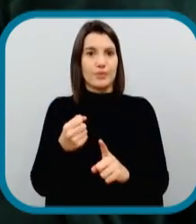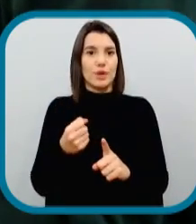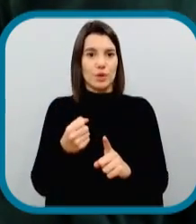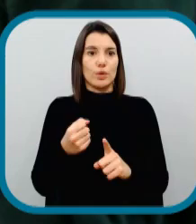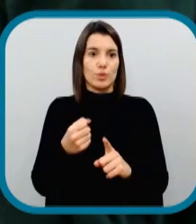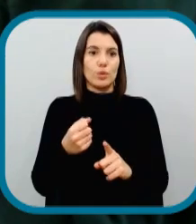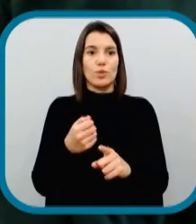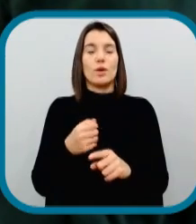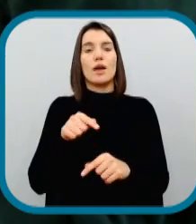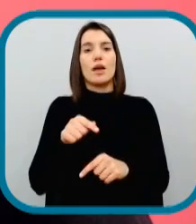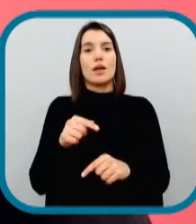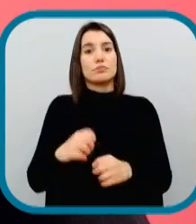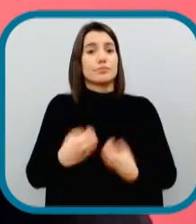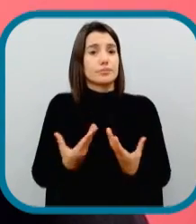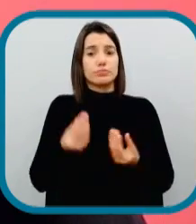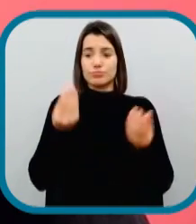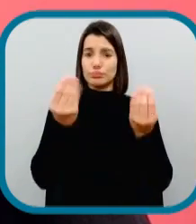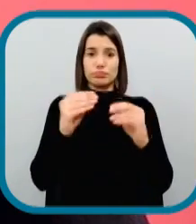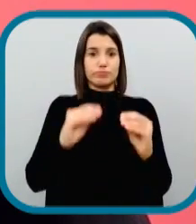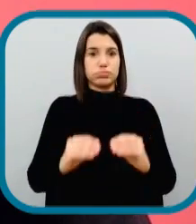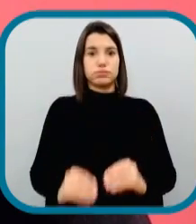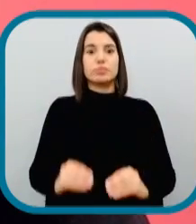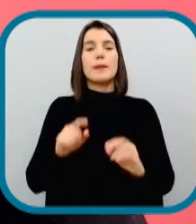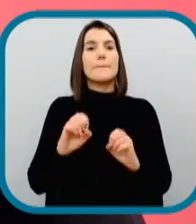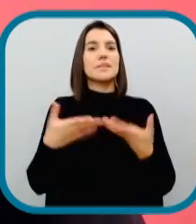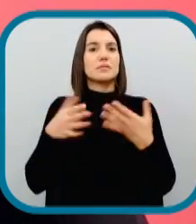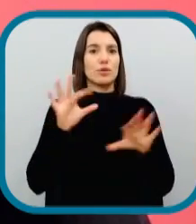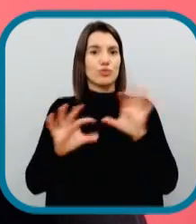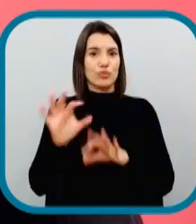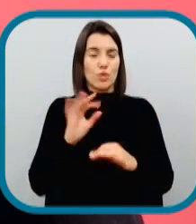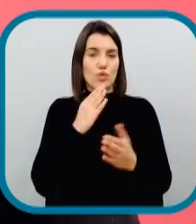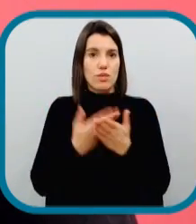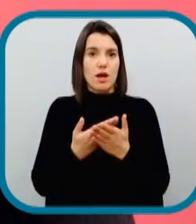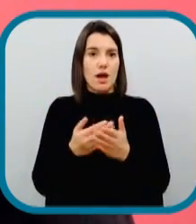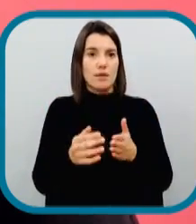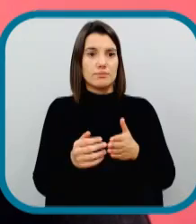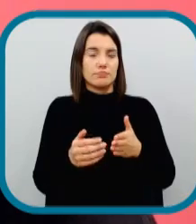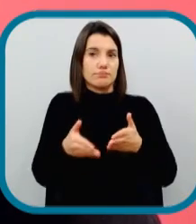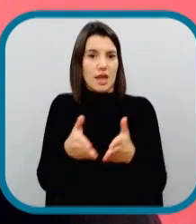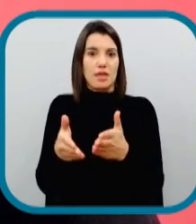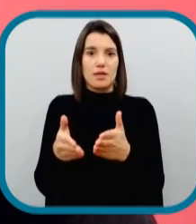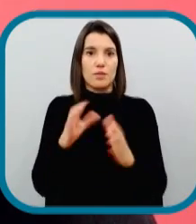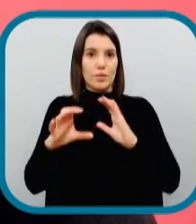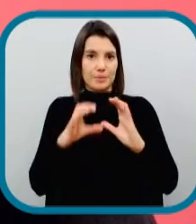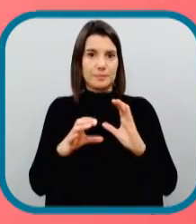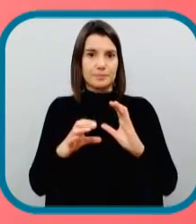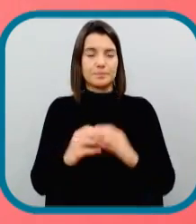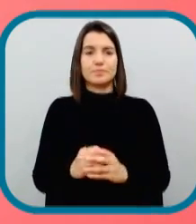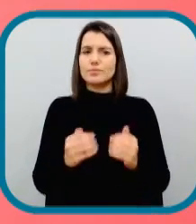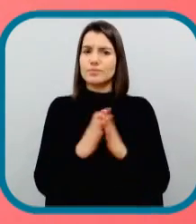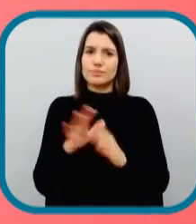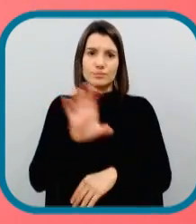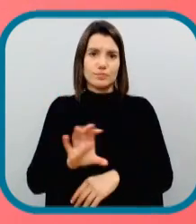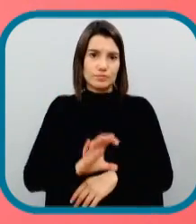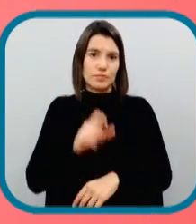que é passado pelo cliente. E, portanto, é onde estão expressas as principais escolhas que vão guiar a estratégia de comunicação. Utilizamos